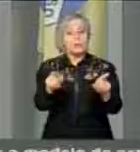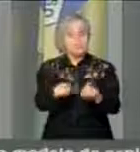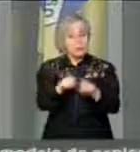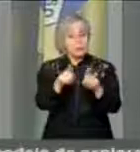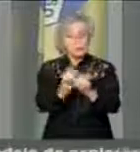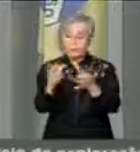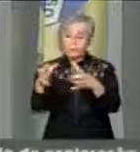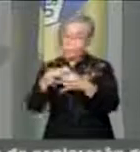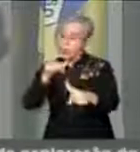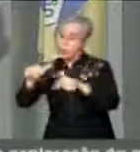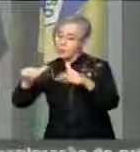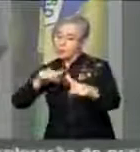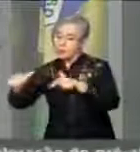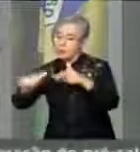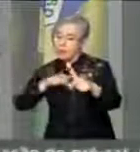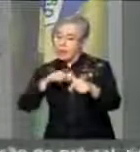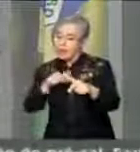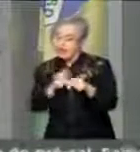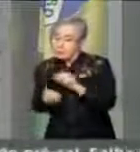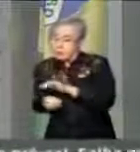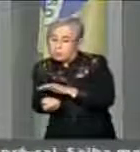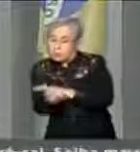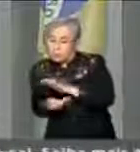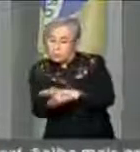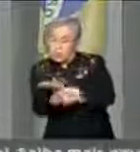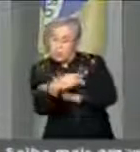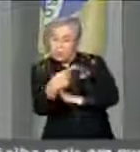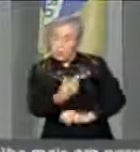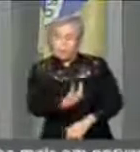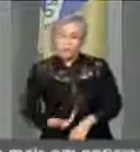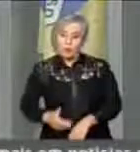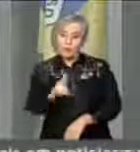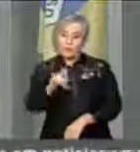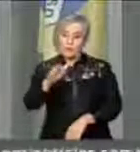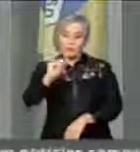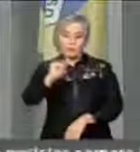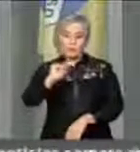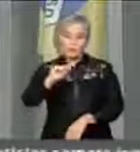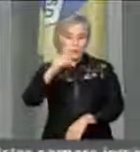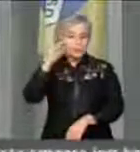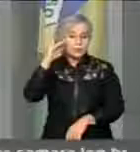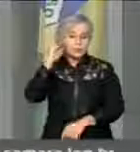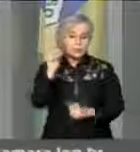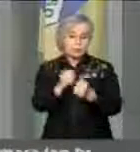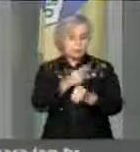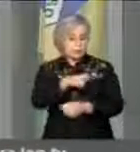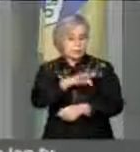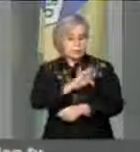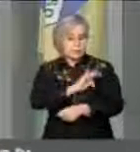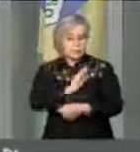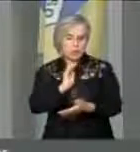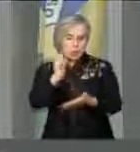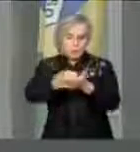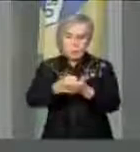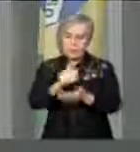o trabalhador que foi induzido pelo governo Lula, Dilma e PT a comprar